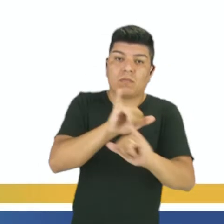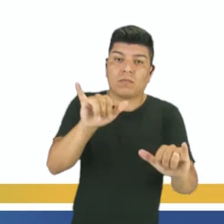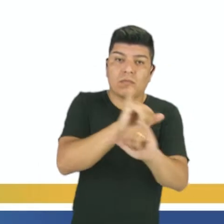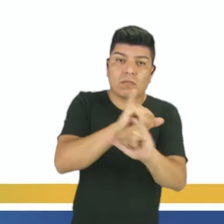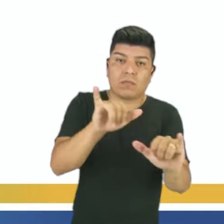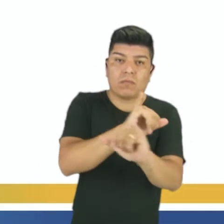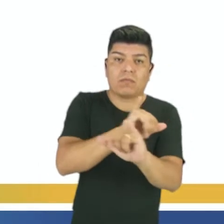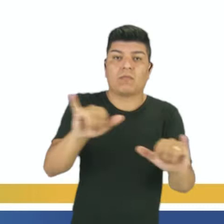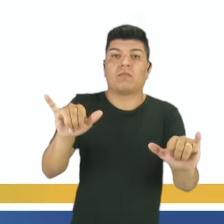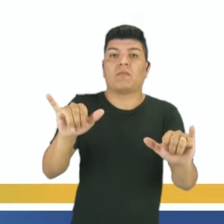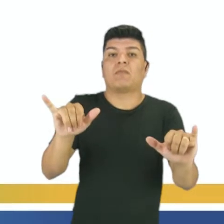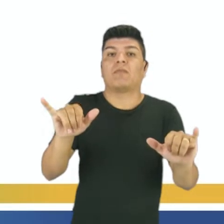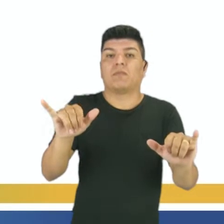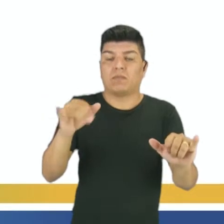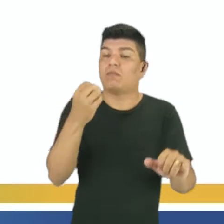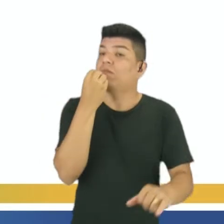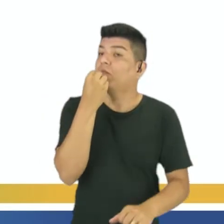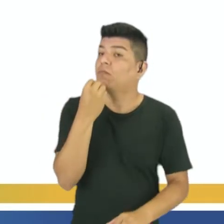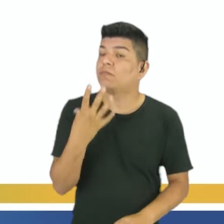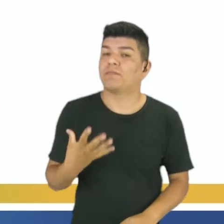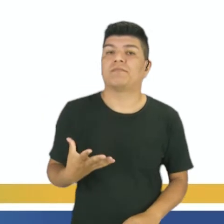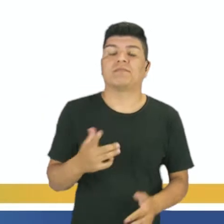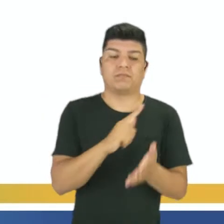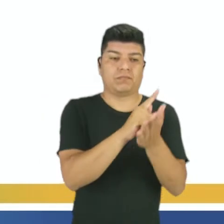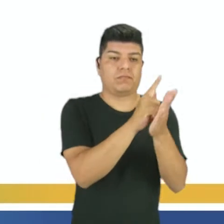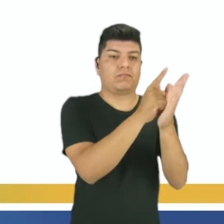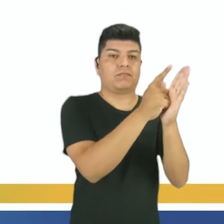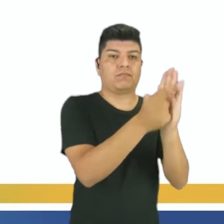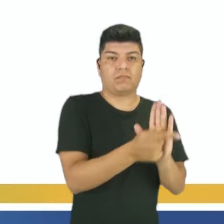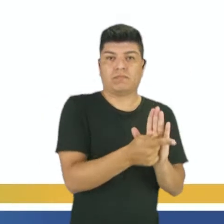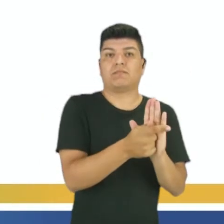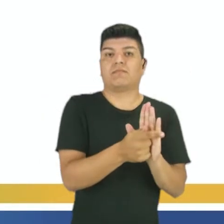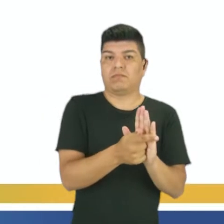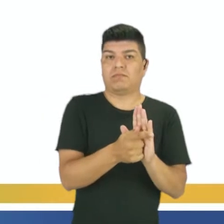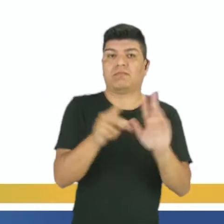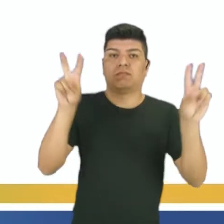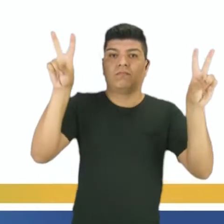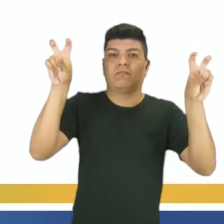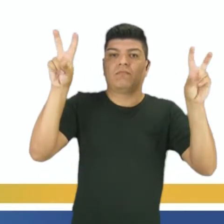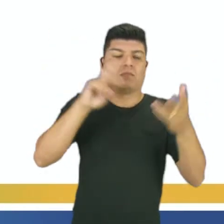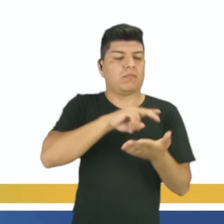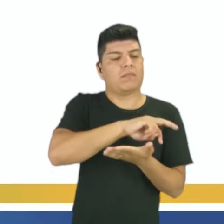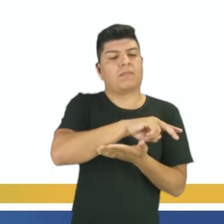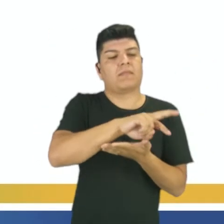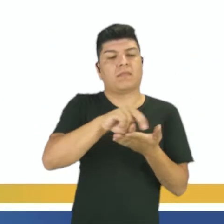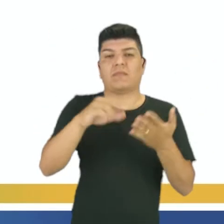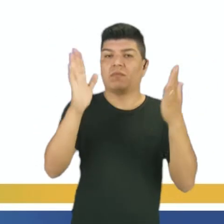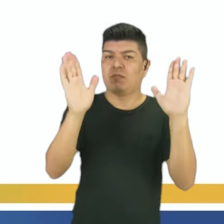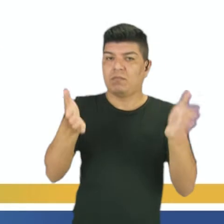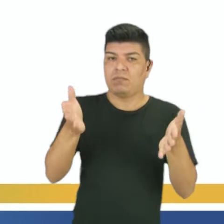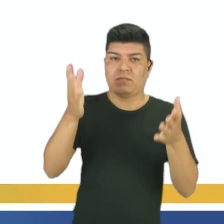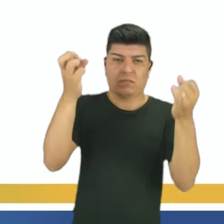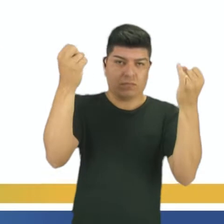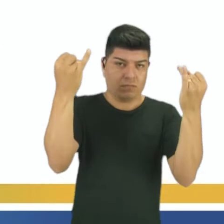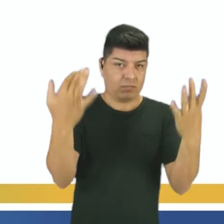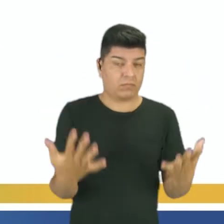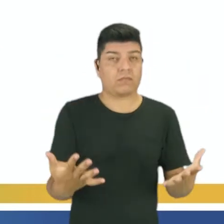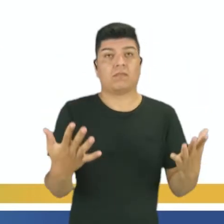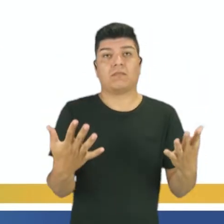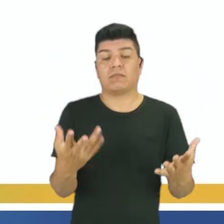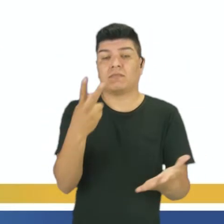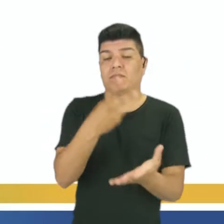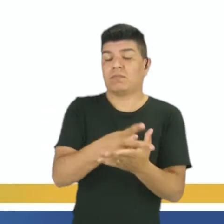e divulgação muito bom para esse gênero. Os assuntos são variados, como a gente já disse, e